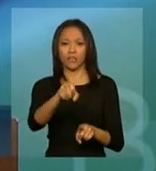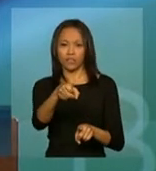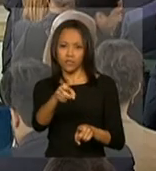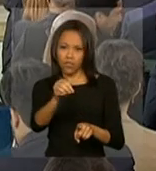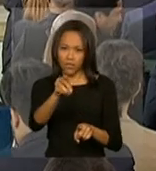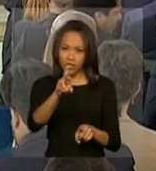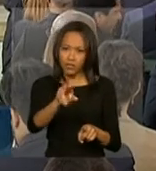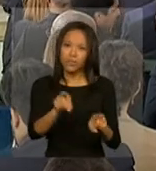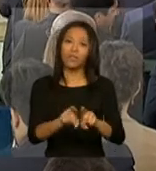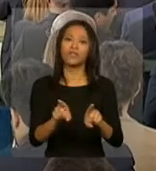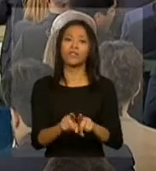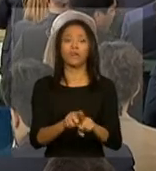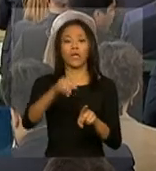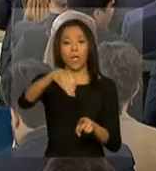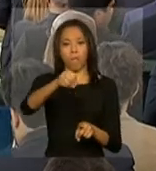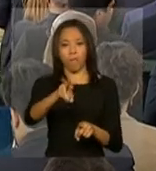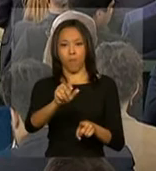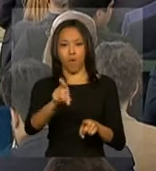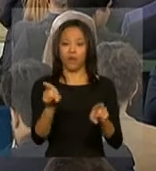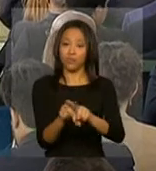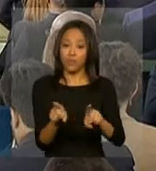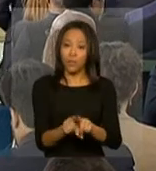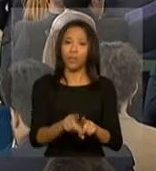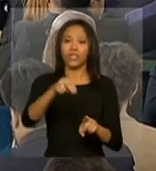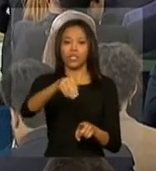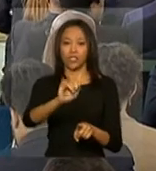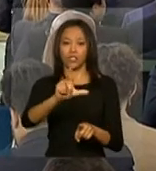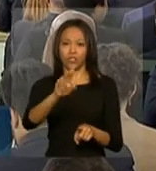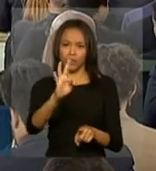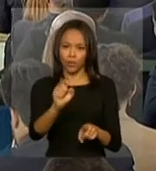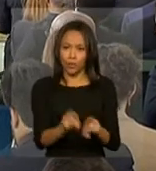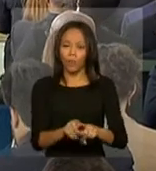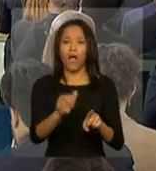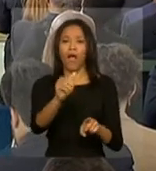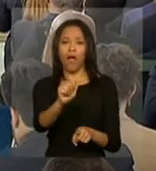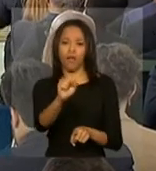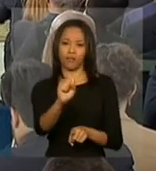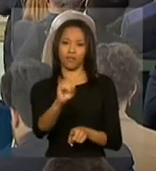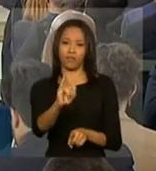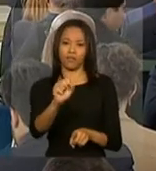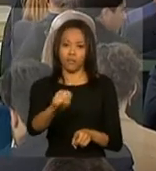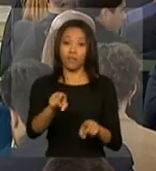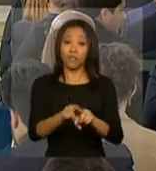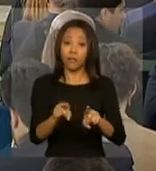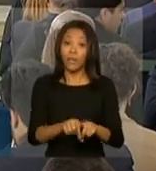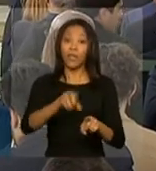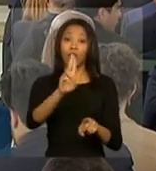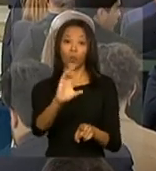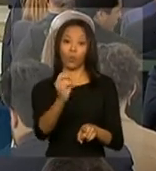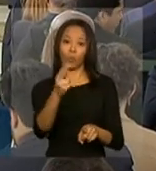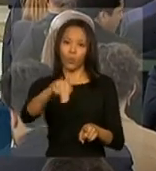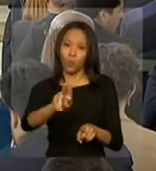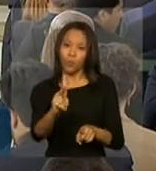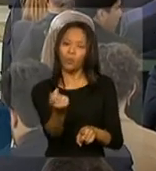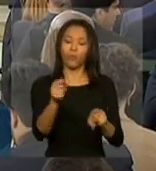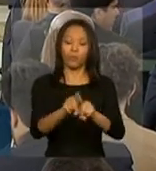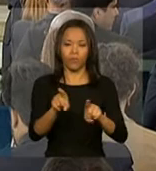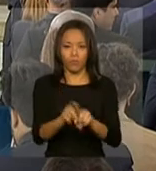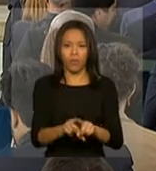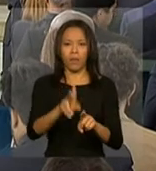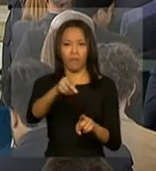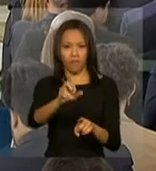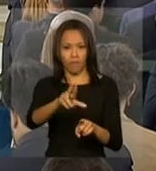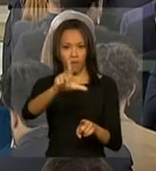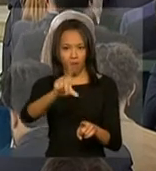Silva, Salgoso Moraes, Newton Lima Neto, Assis do Couto, líder Eduardo Cunha, Henrique Fontana,